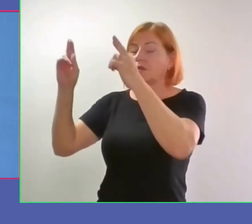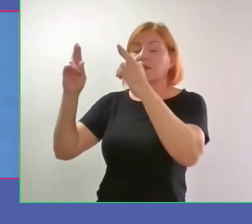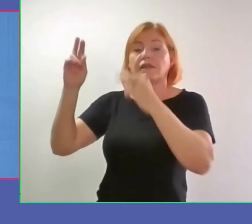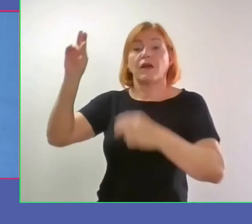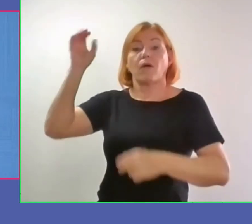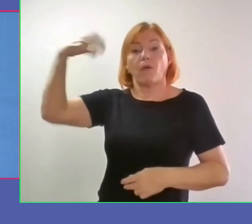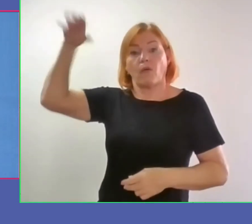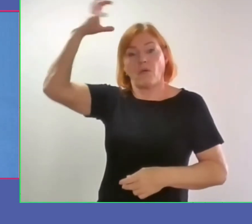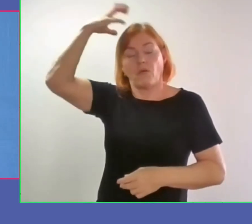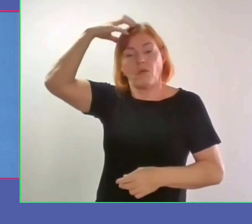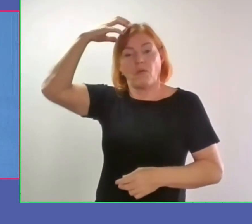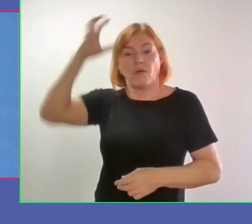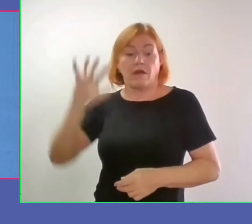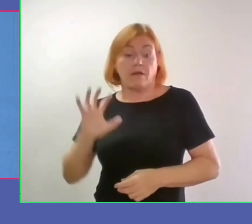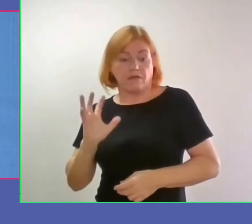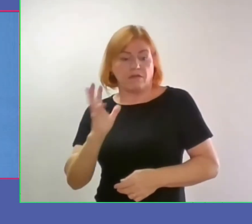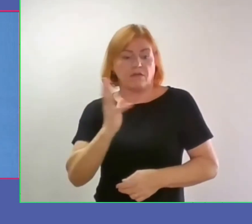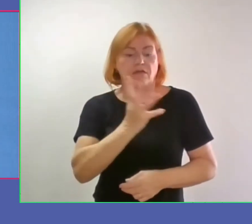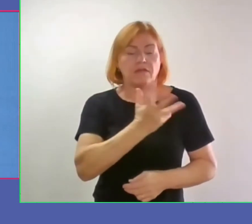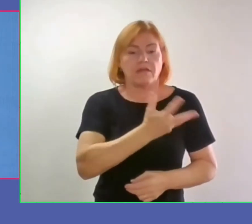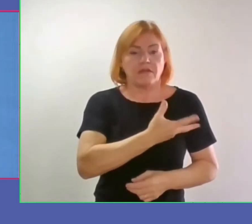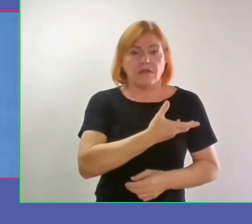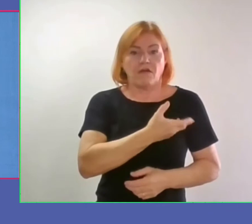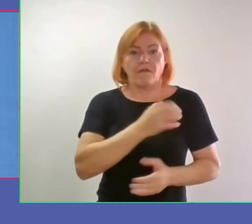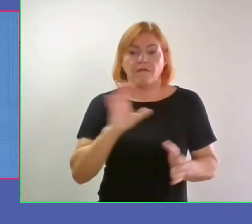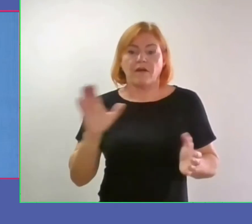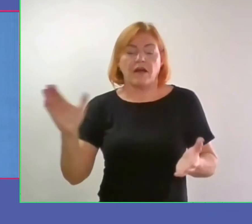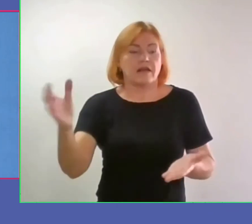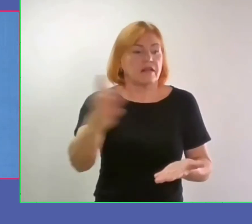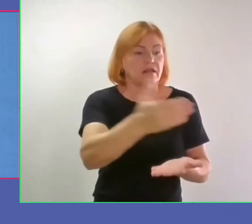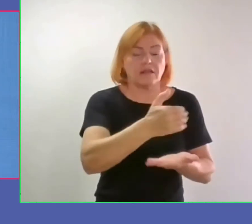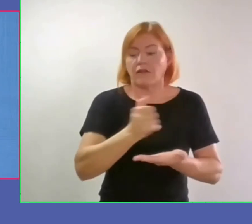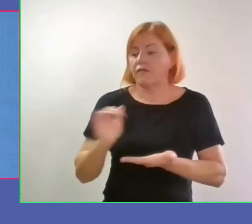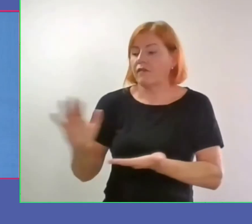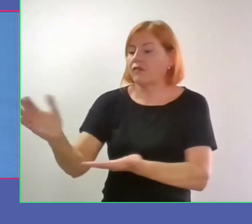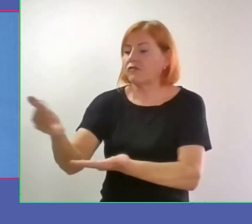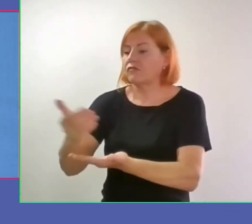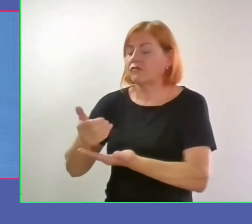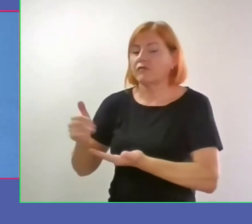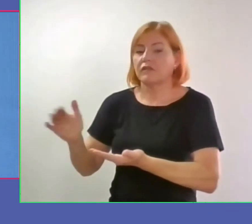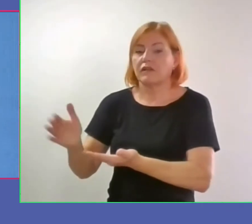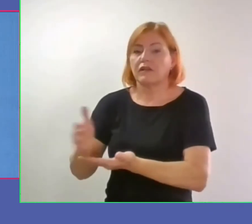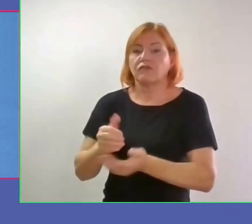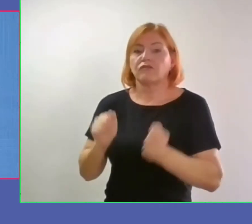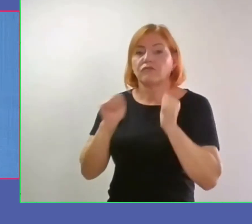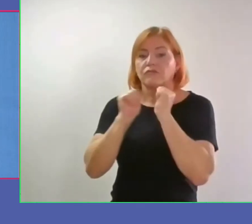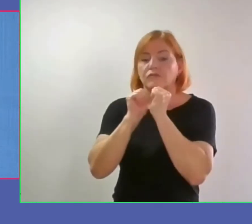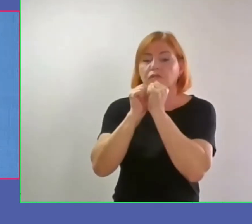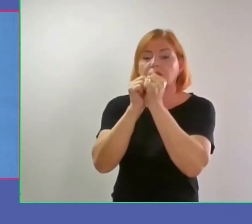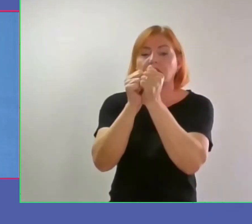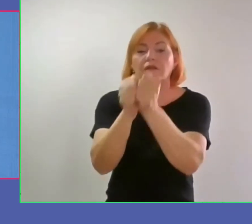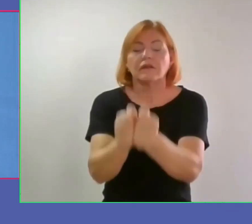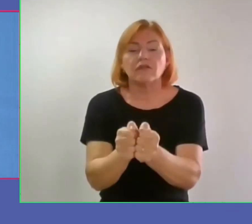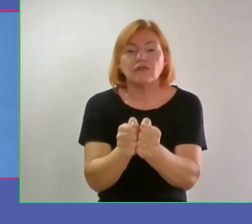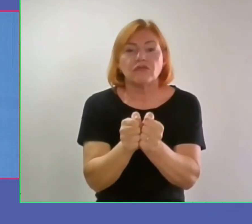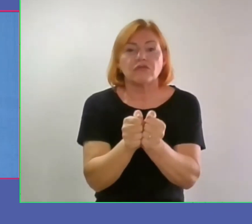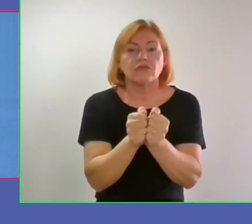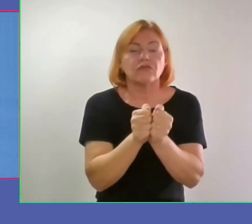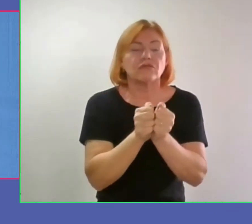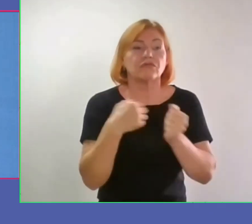igreja. E é o reino dos céus, a realidade do reino dos céus aqui na terra. Portanto,